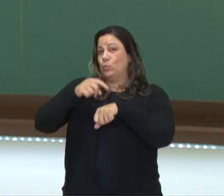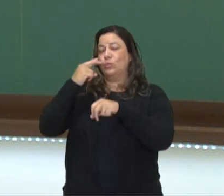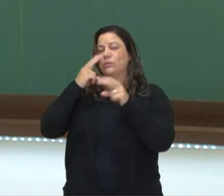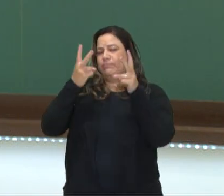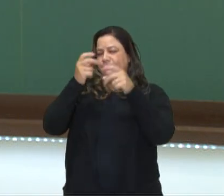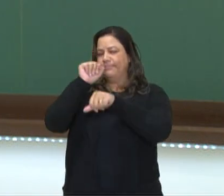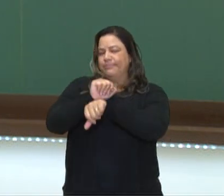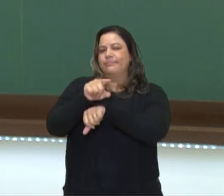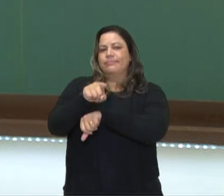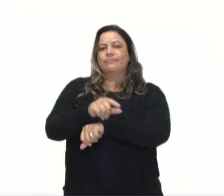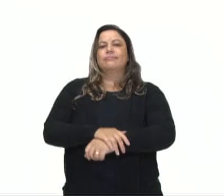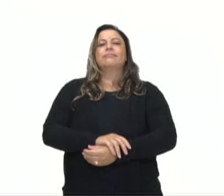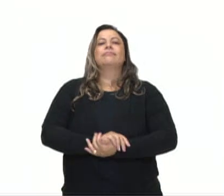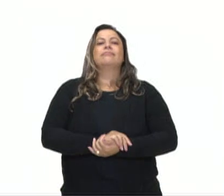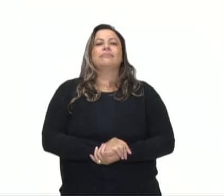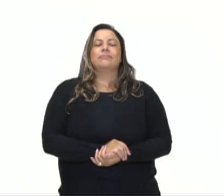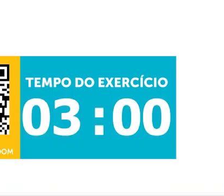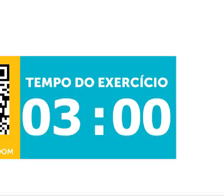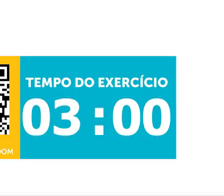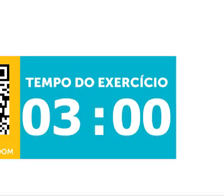e eu aguardo você.